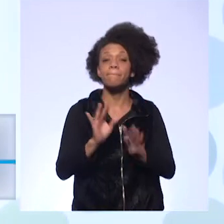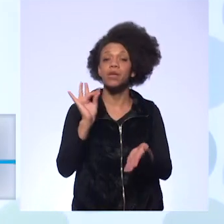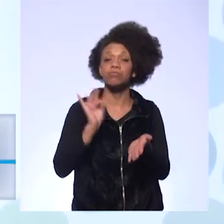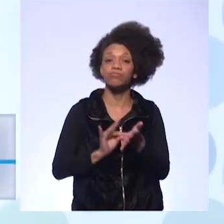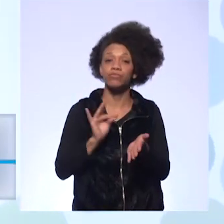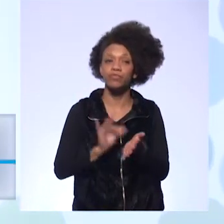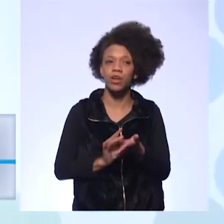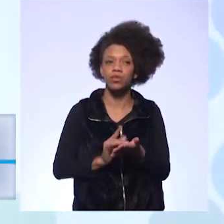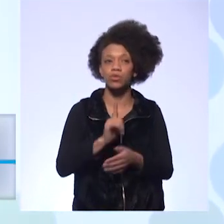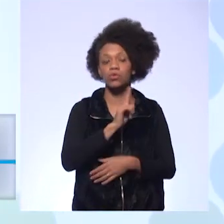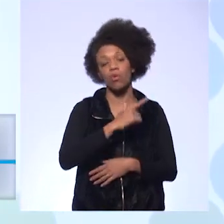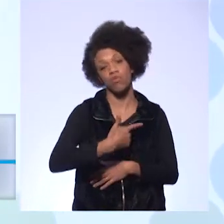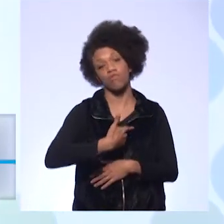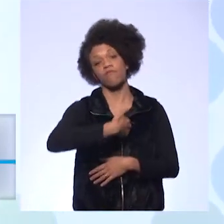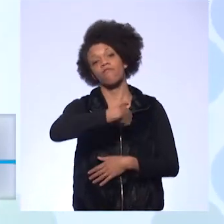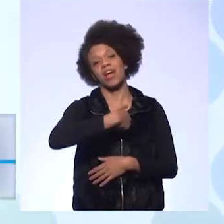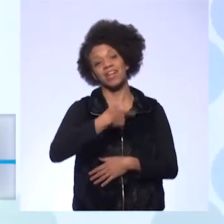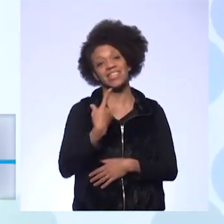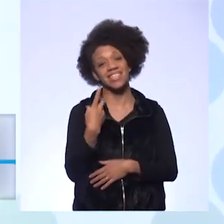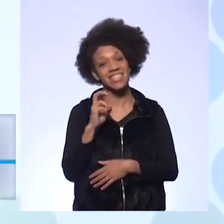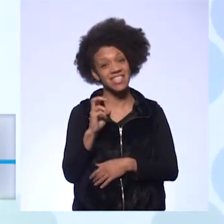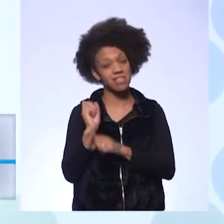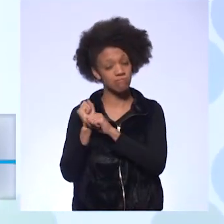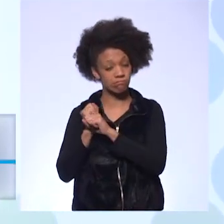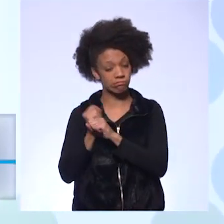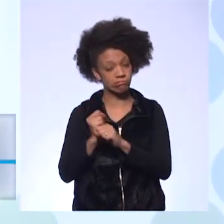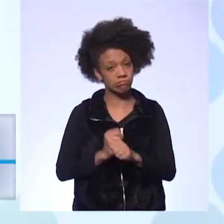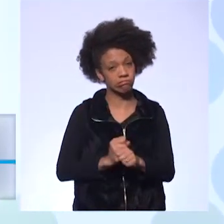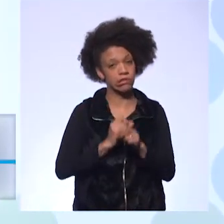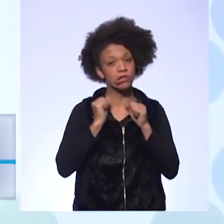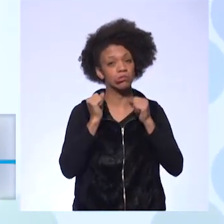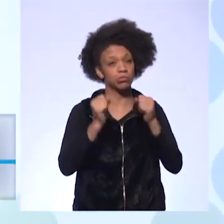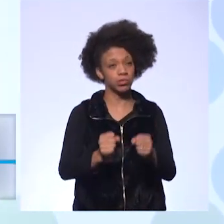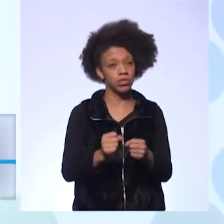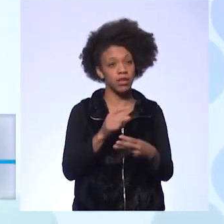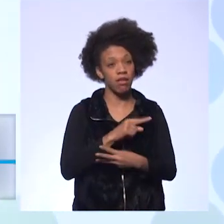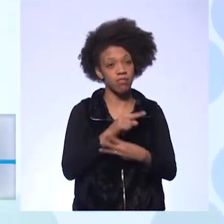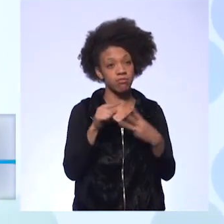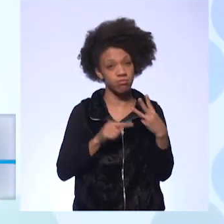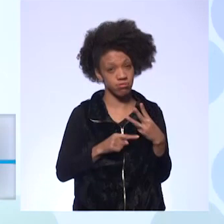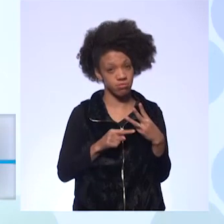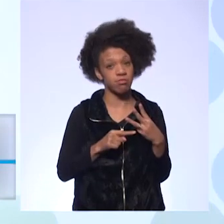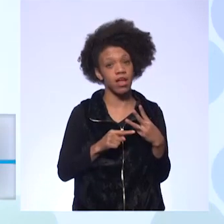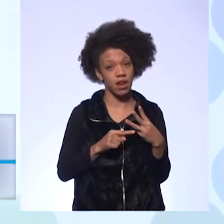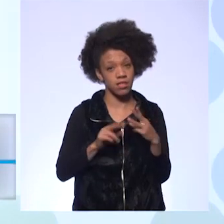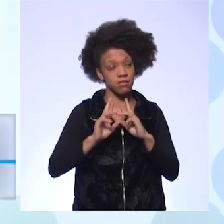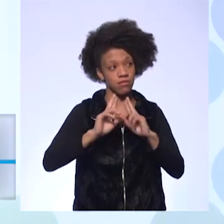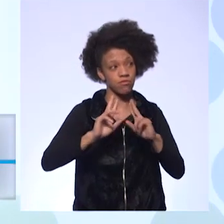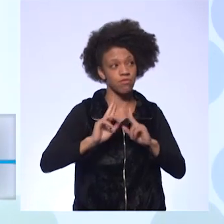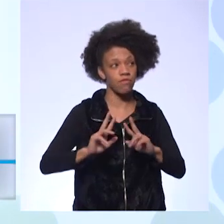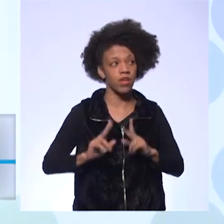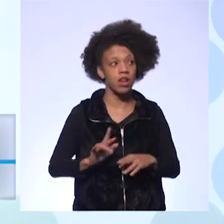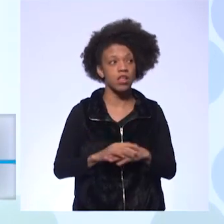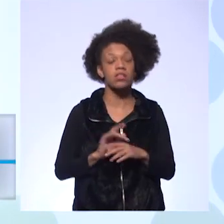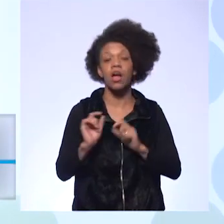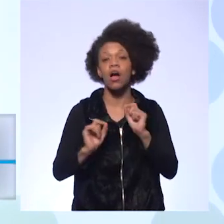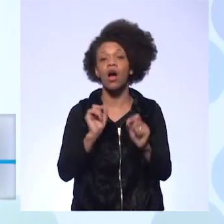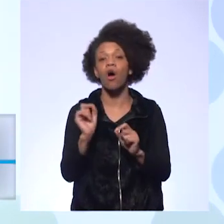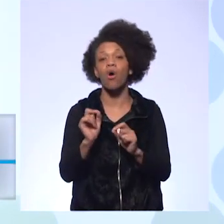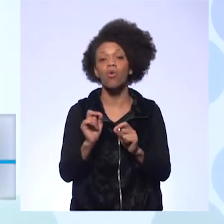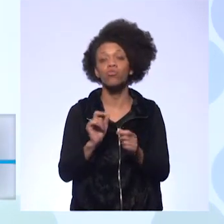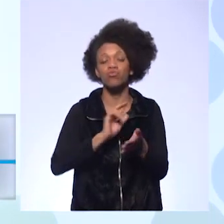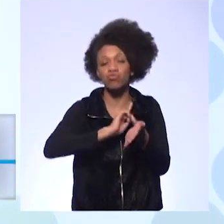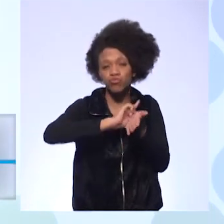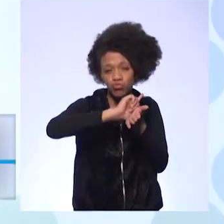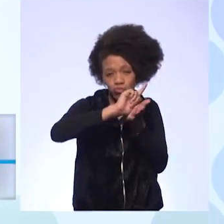Getúlio Vargas ficou 15 anos no poder. Ele teve 3 fases ali diferentes, onde o